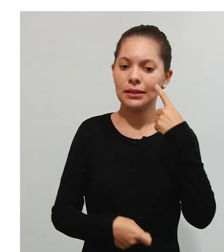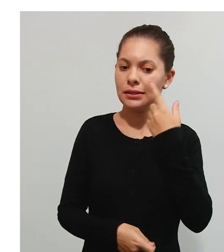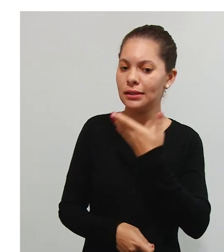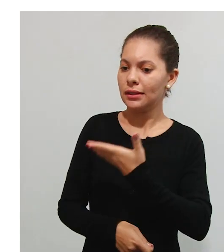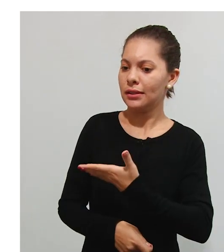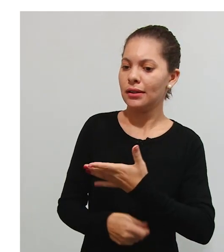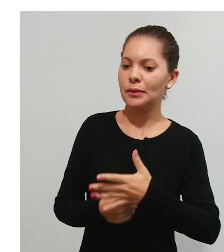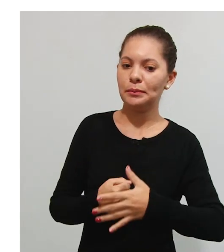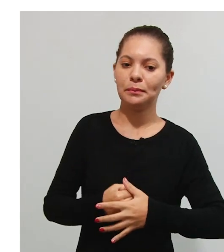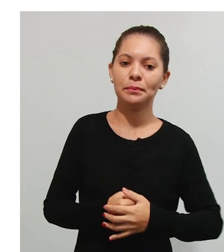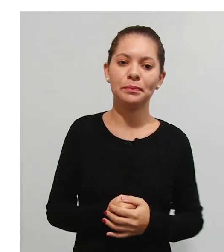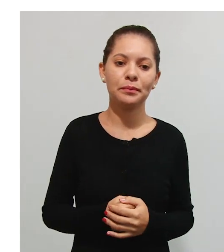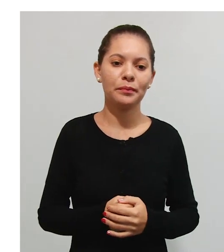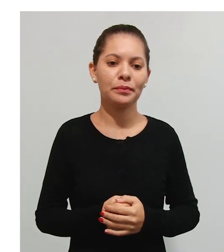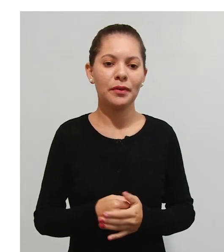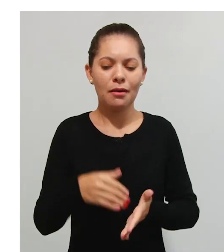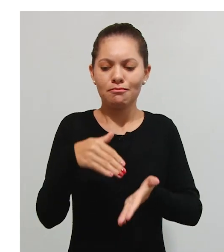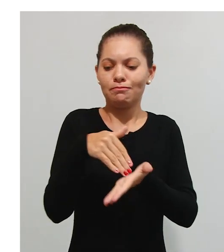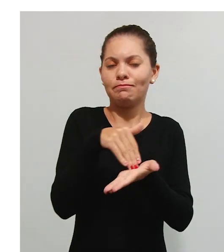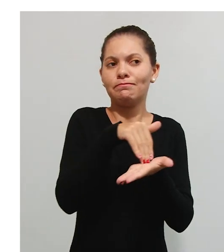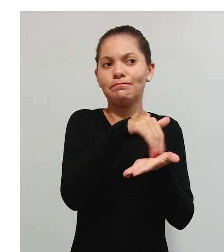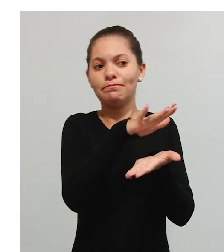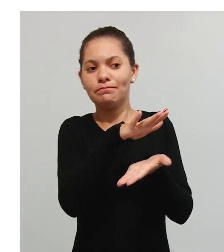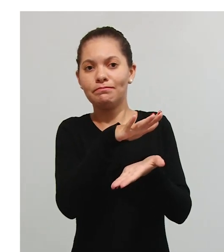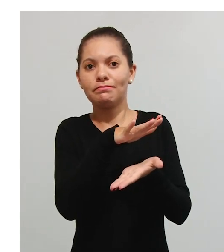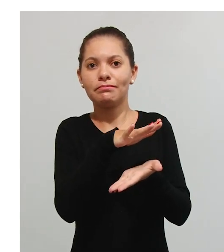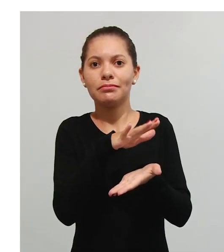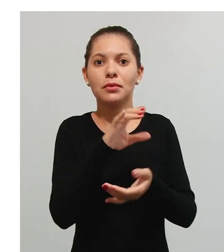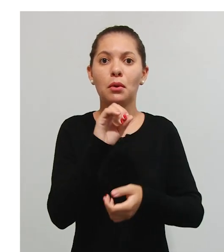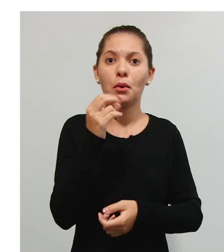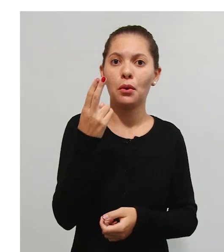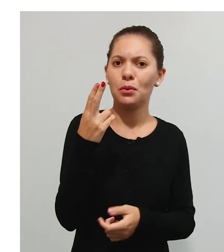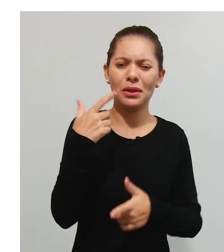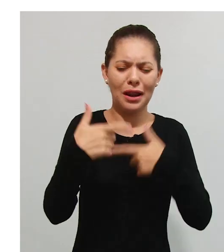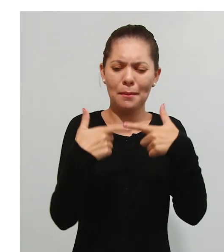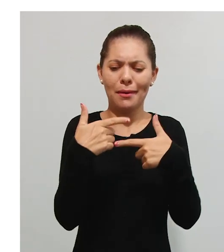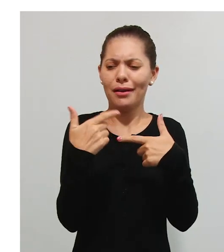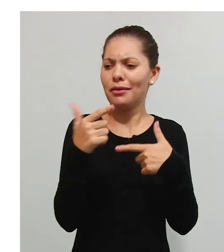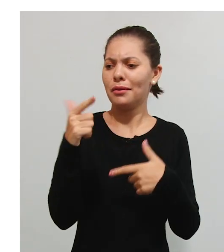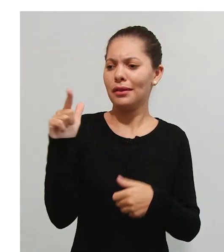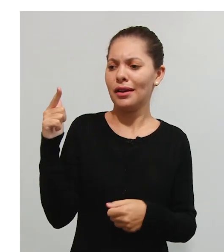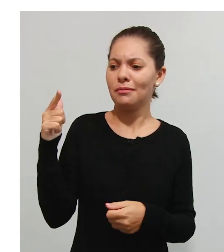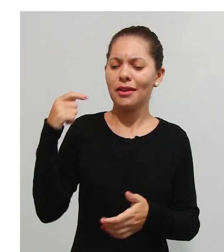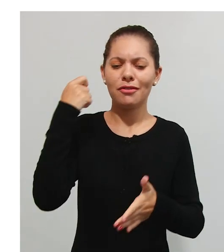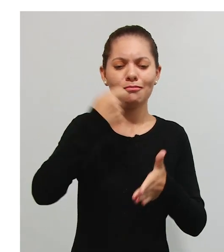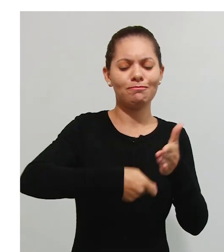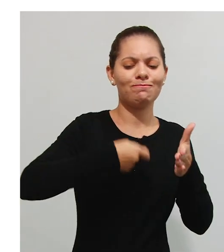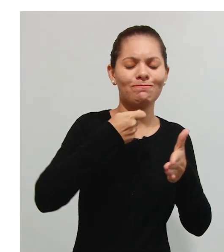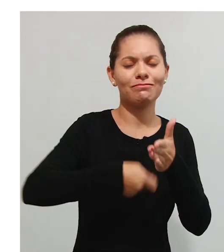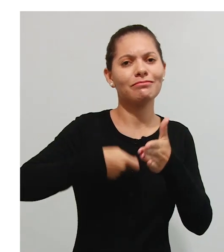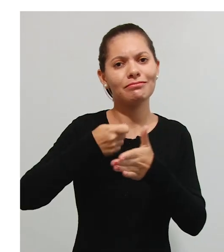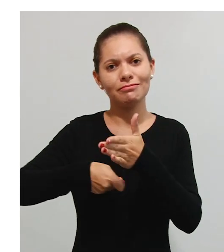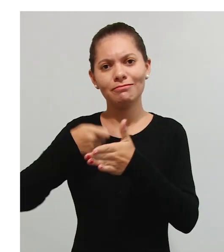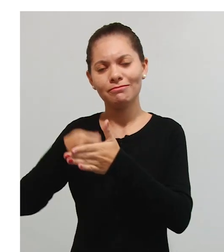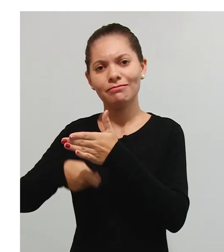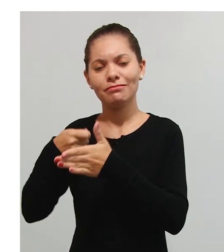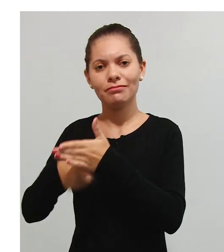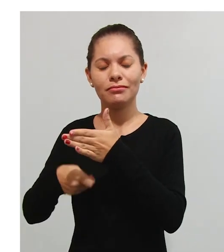é o sujeito que geralmente é demitido ou que não trabalha. E aí ele vai à luta por necessidade e